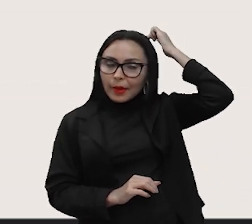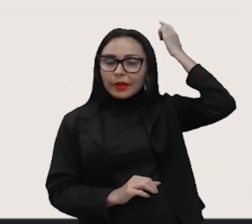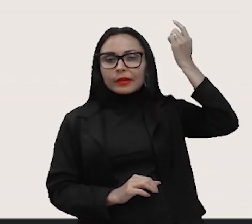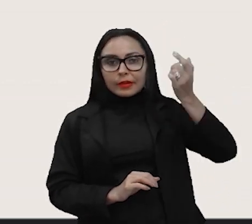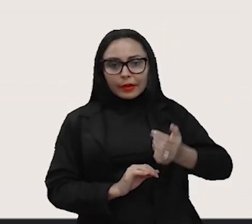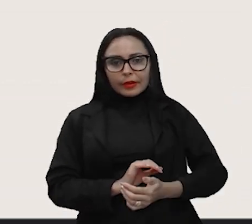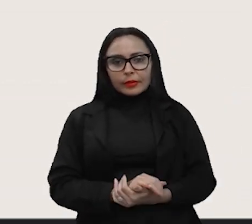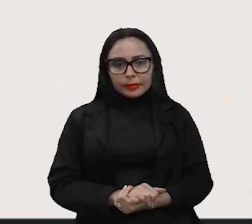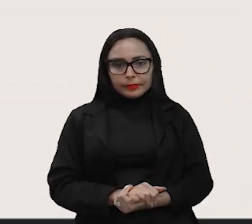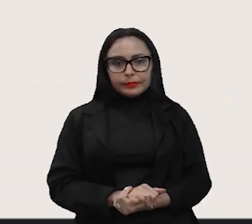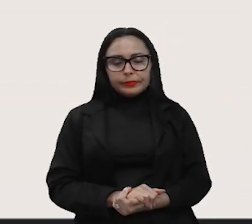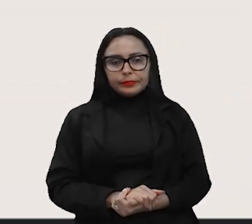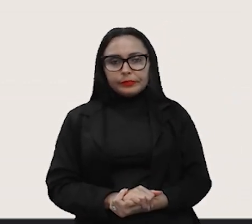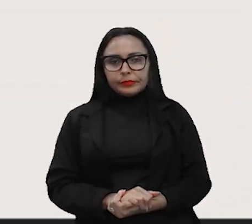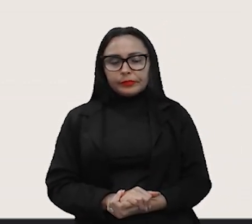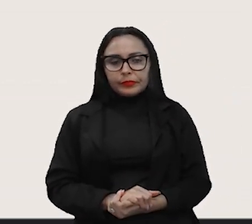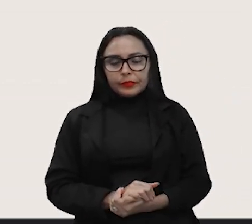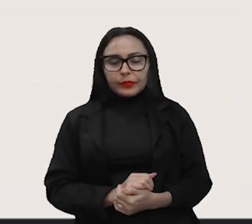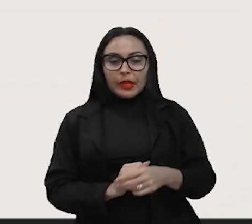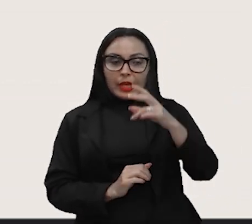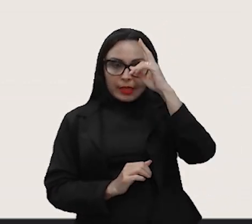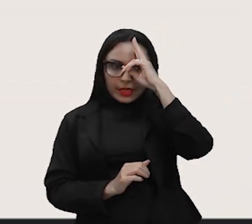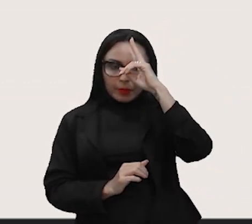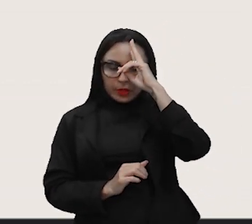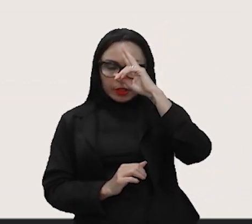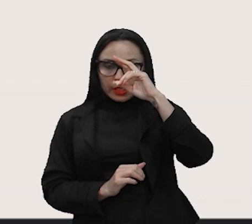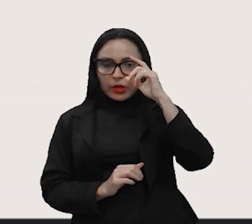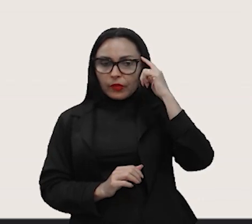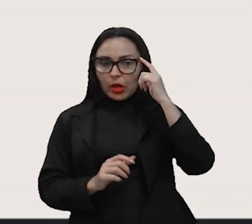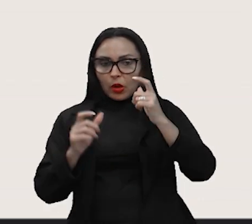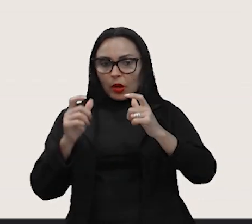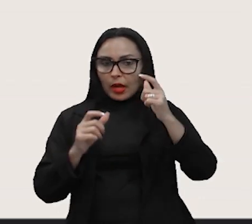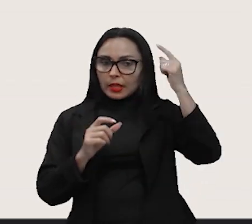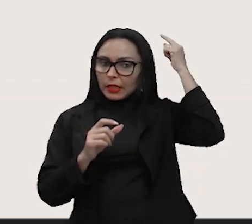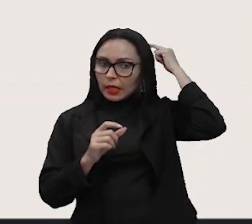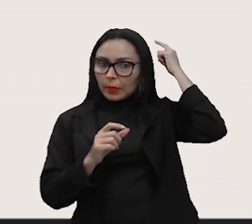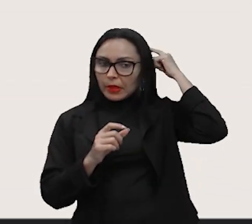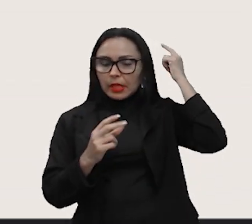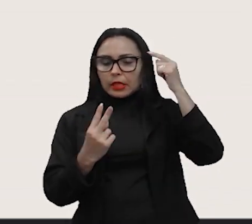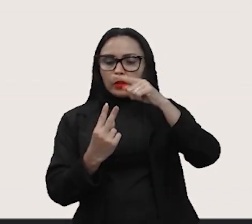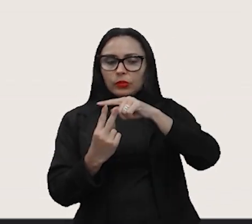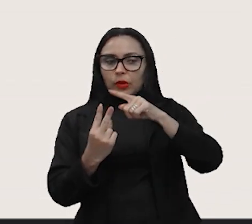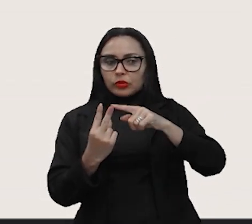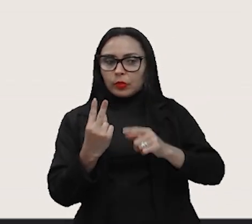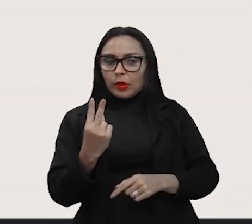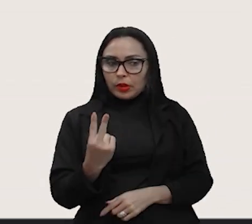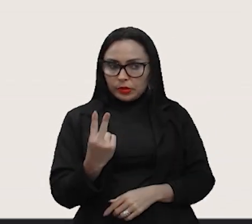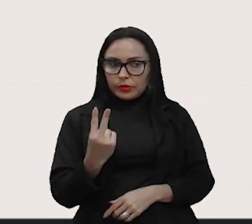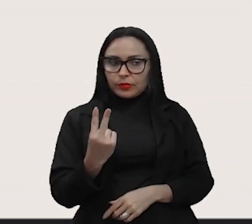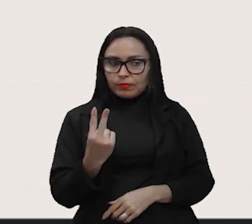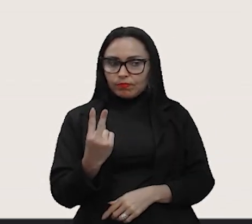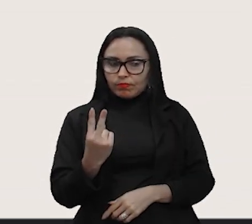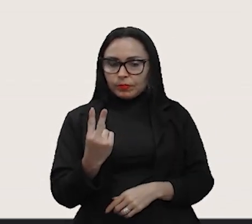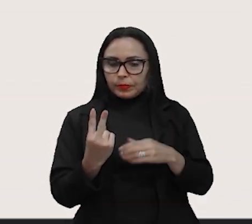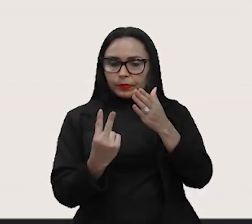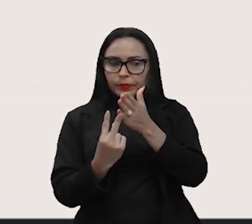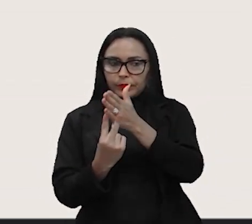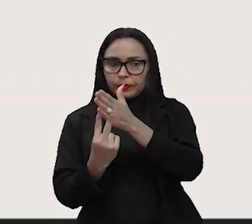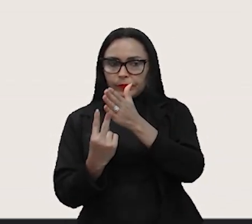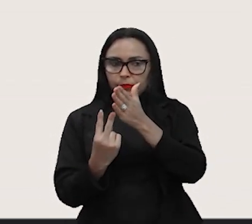cabeça. E lembre que essa glândula que fica na cabeça, ela vai ter duas partes. Ela vai ter uma parte que a gente chama de